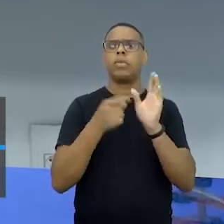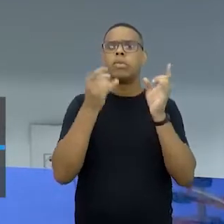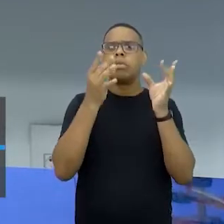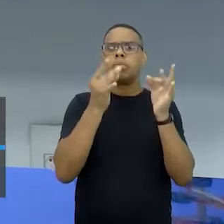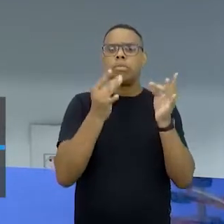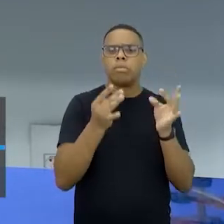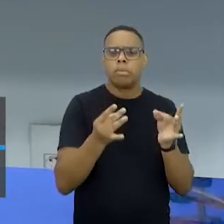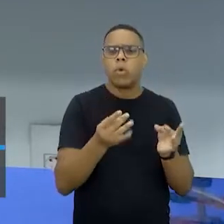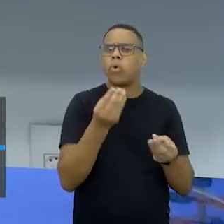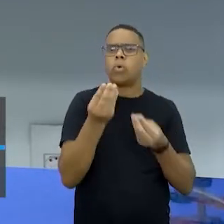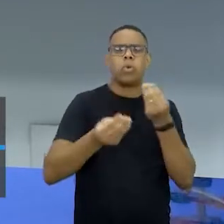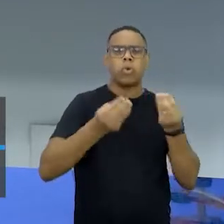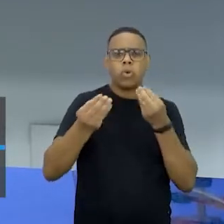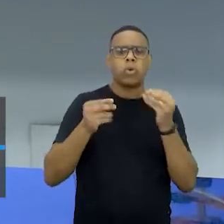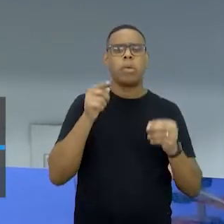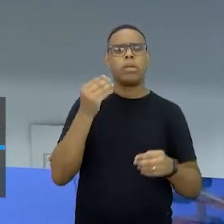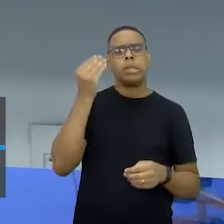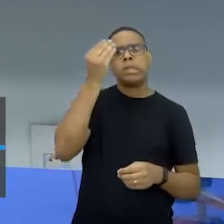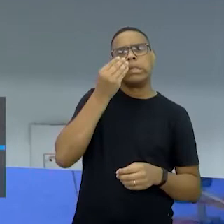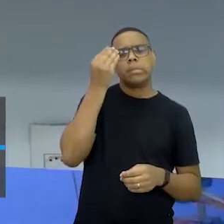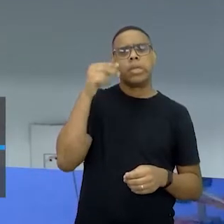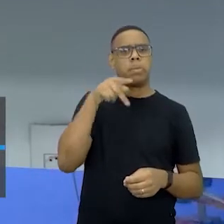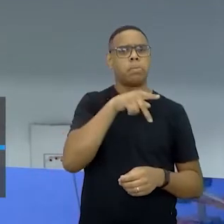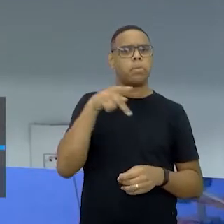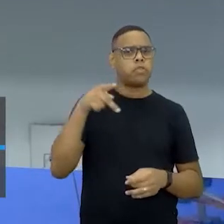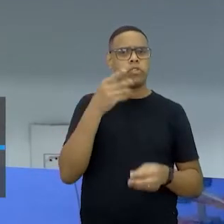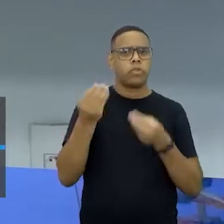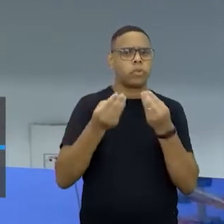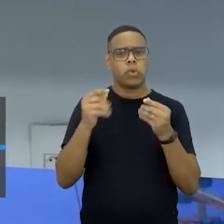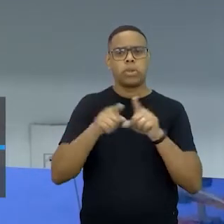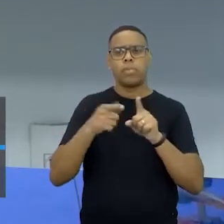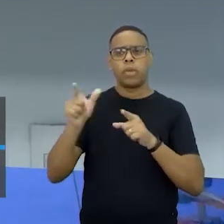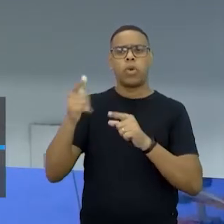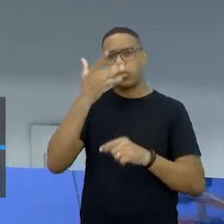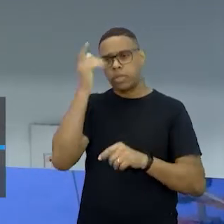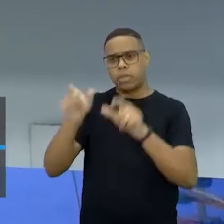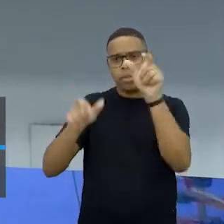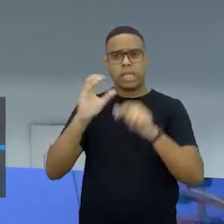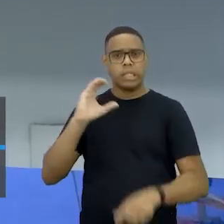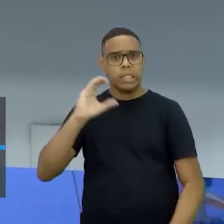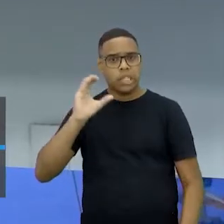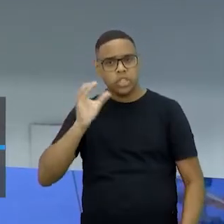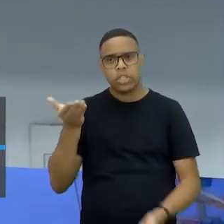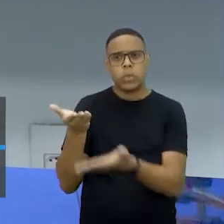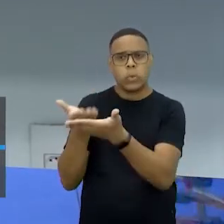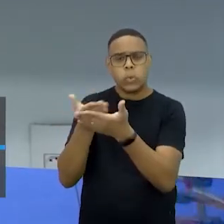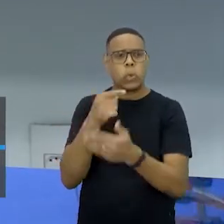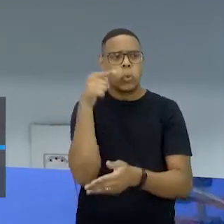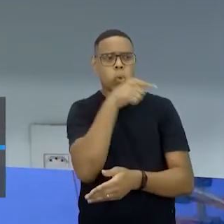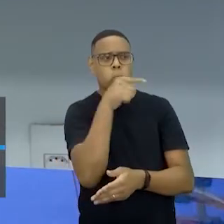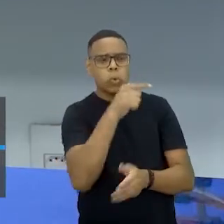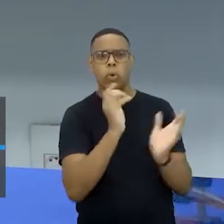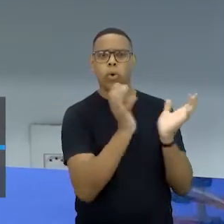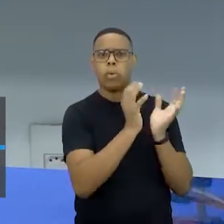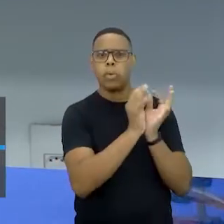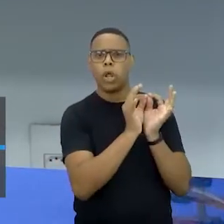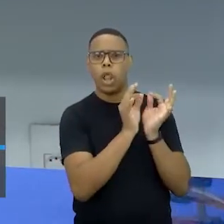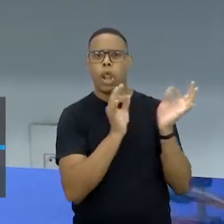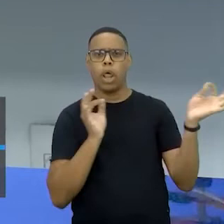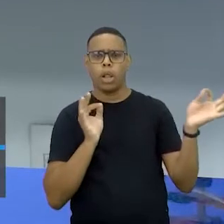o maior detalhes Como que foi a experiência da professora e dos outros cientistas nessas comunidades isoladas